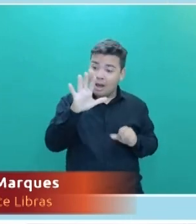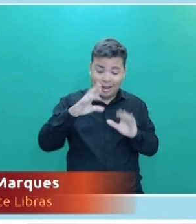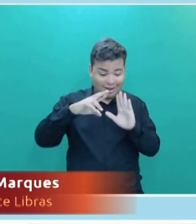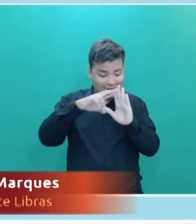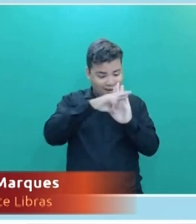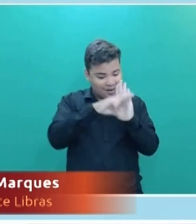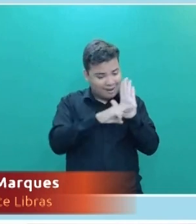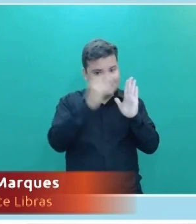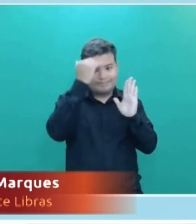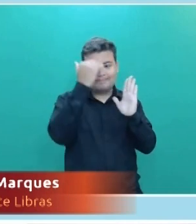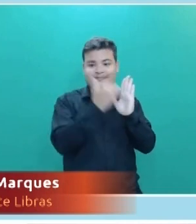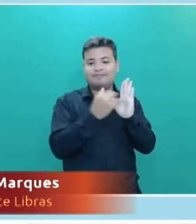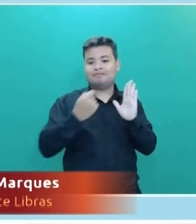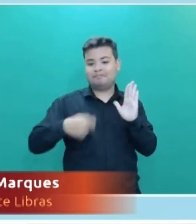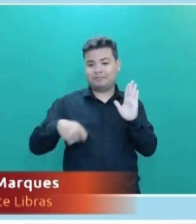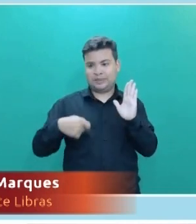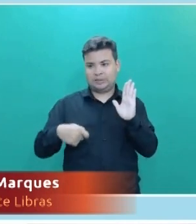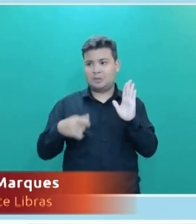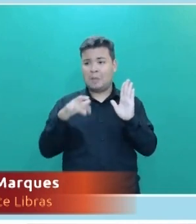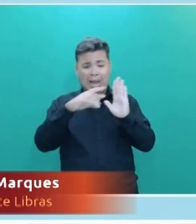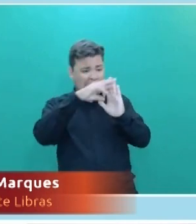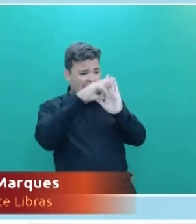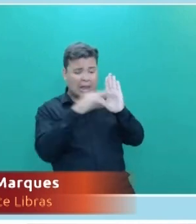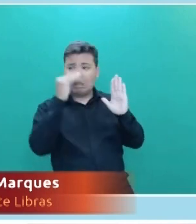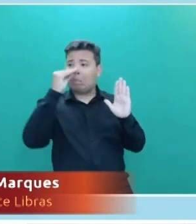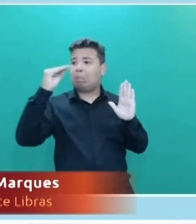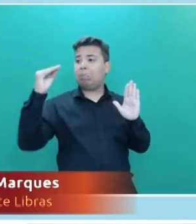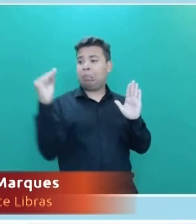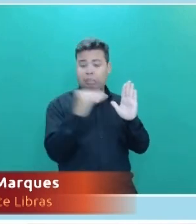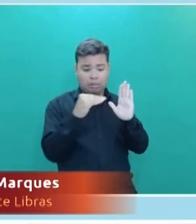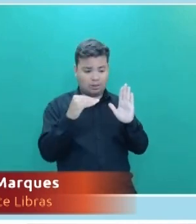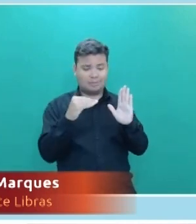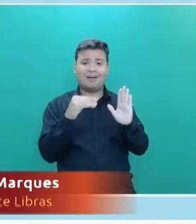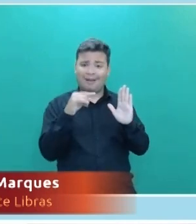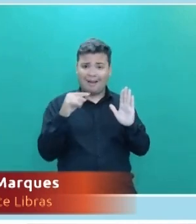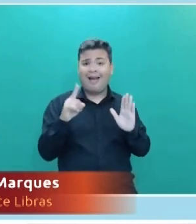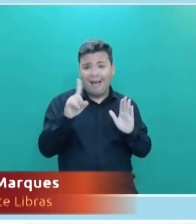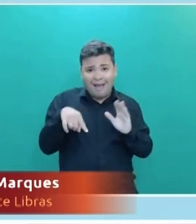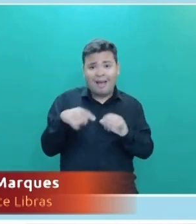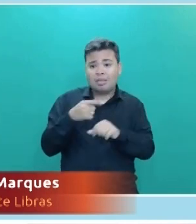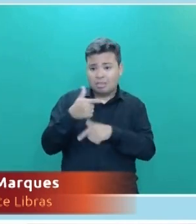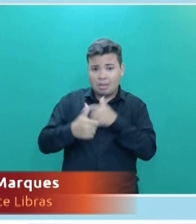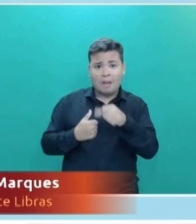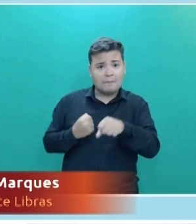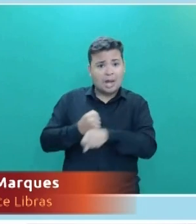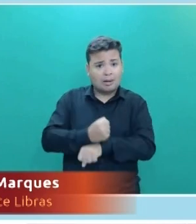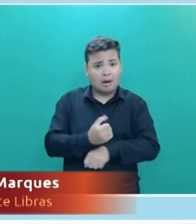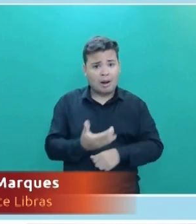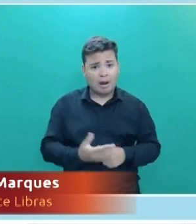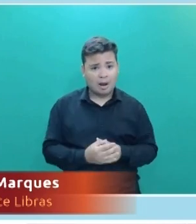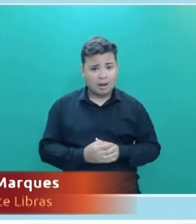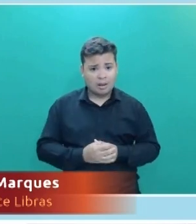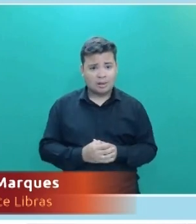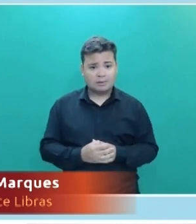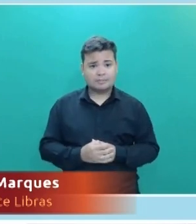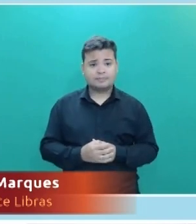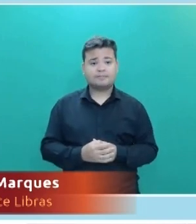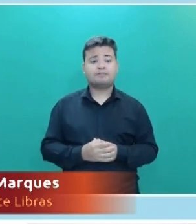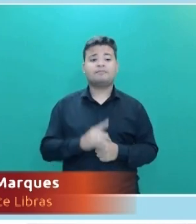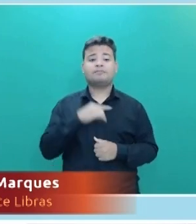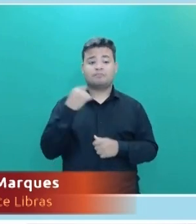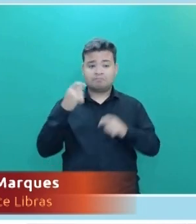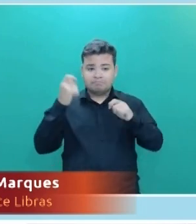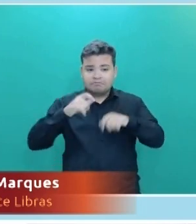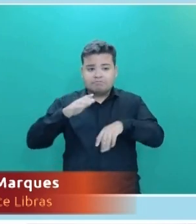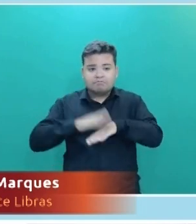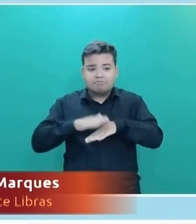regras não são pisadas no caso do trabalho escravo. E aí a gente consegue imaginar mecanismos que